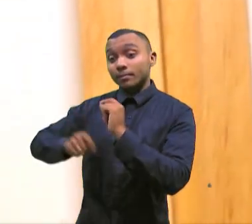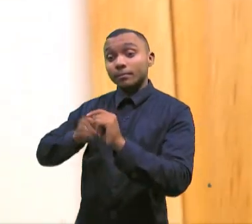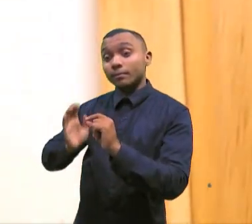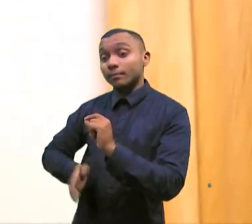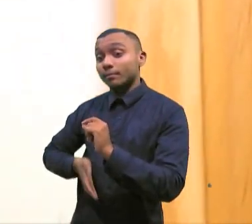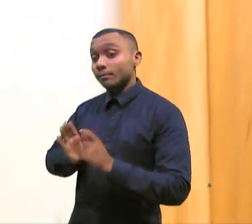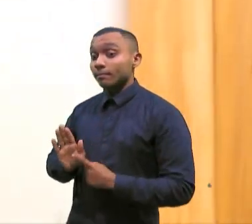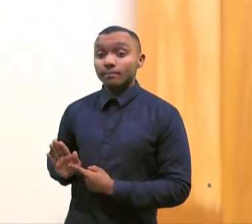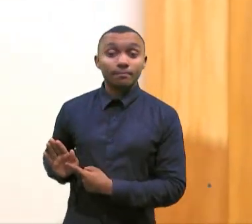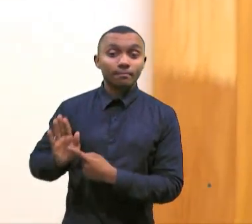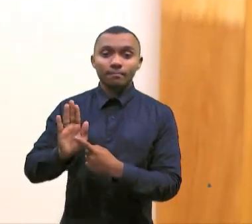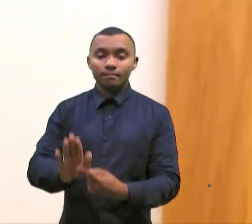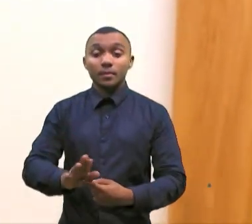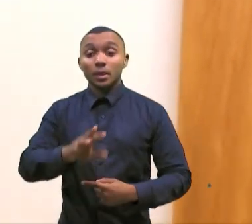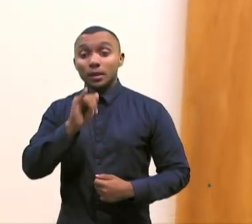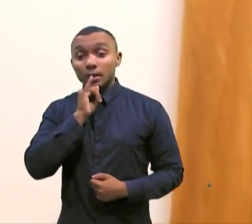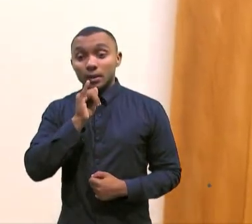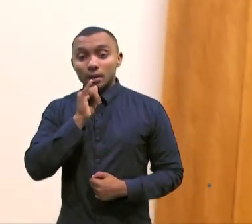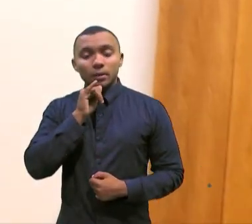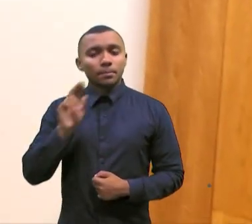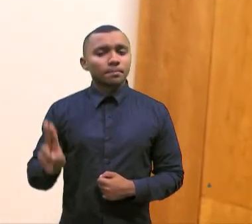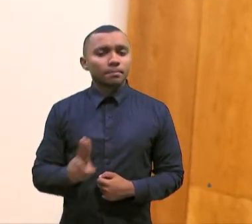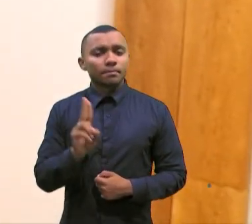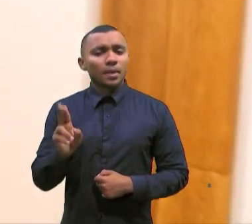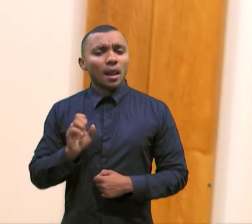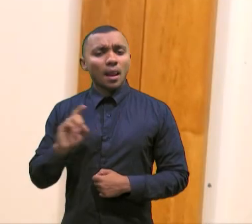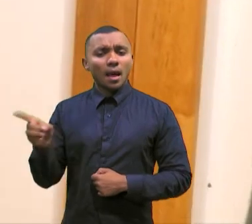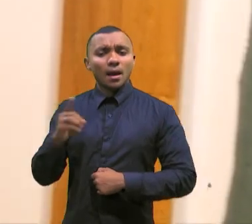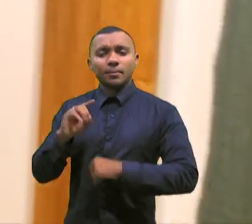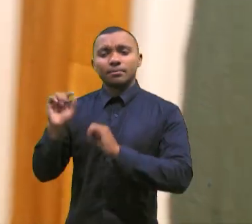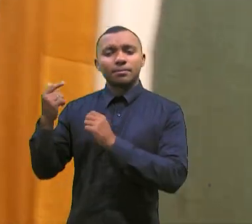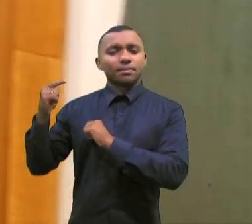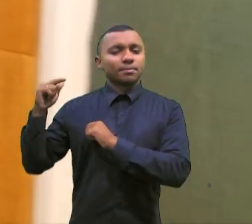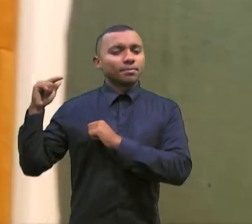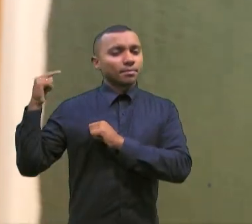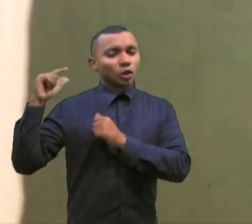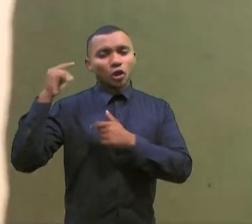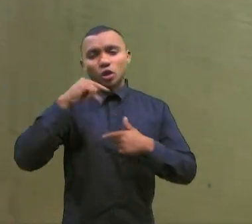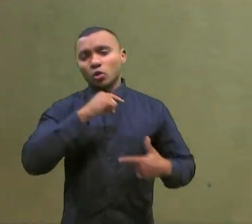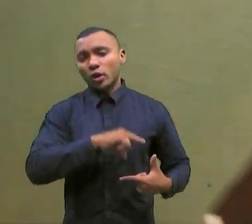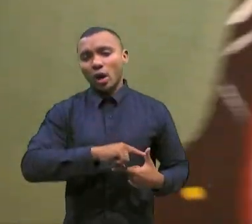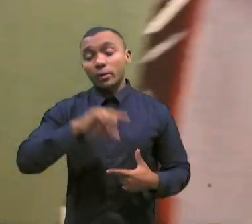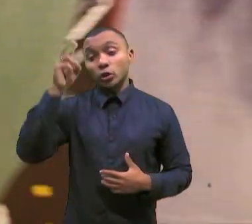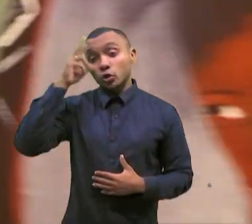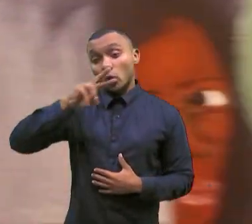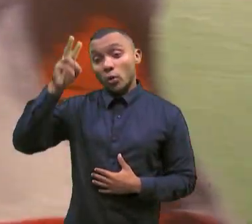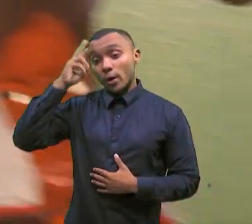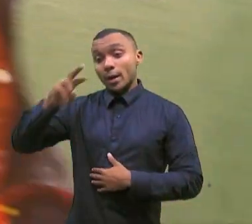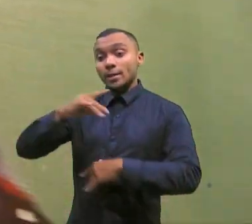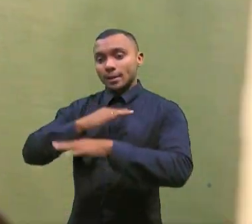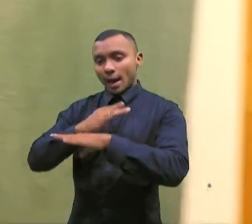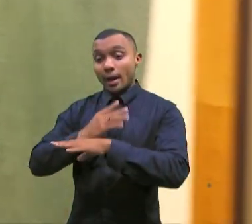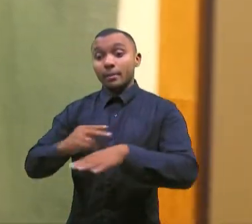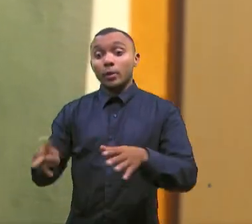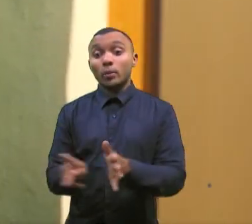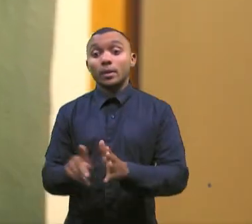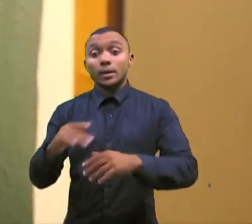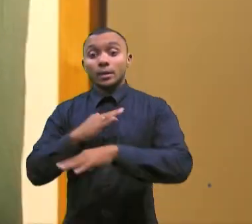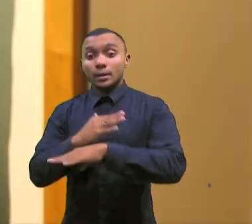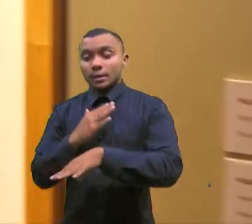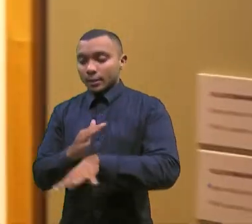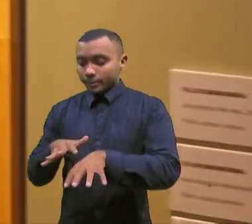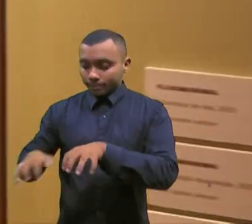questões. Ele vai beber lá nas tradições do Cariri também, porque ele é um artista do Cariri, e ele